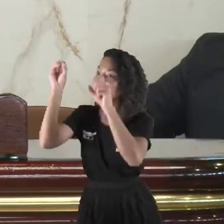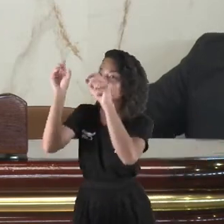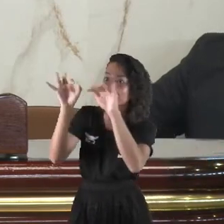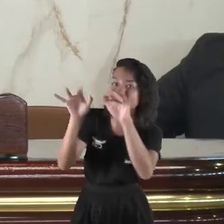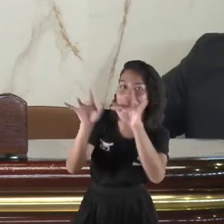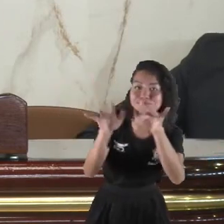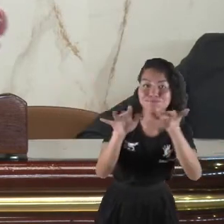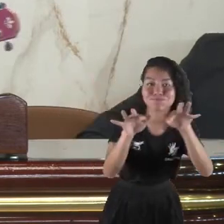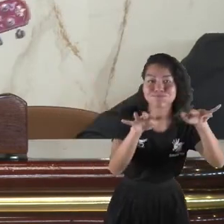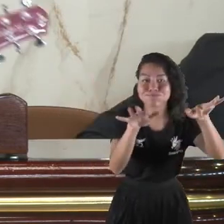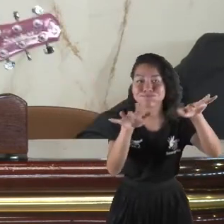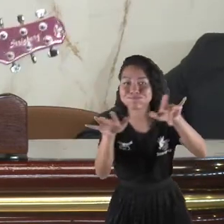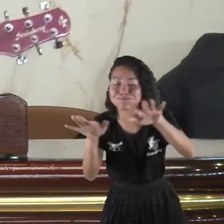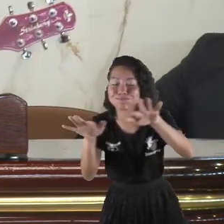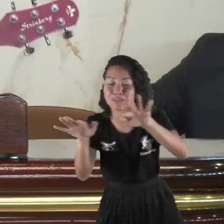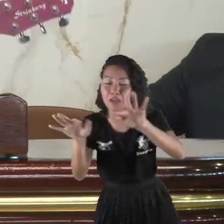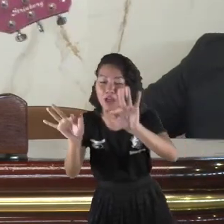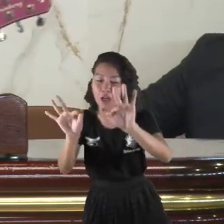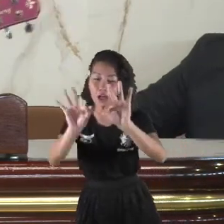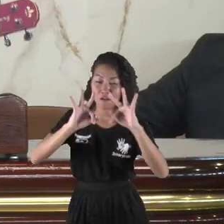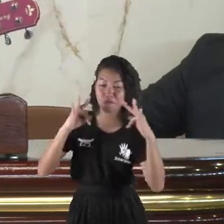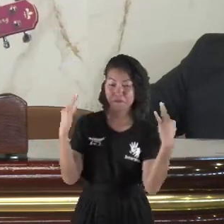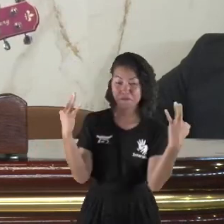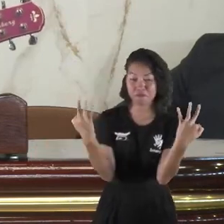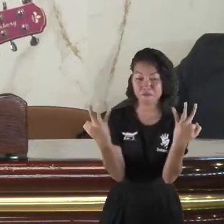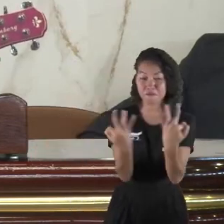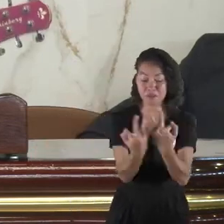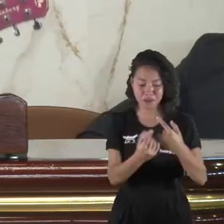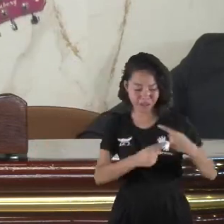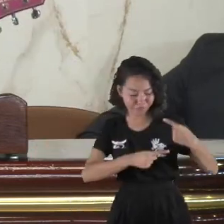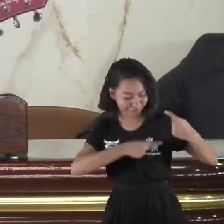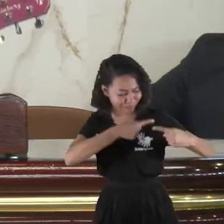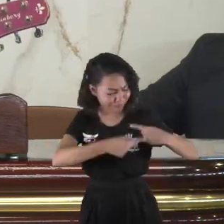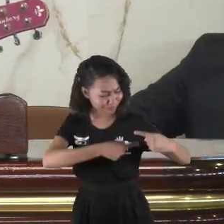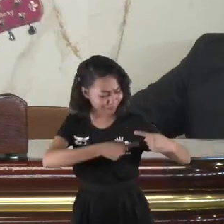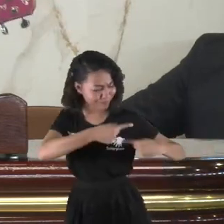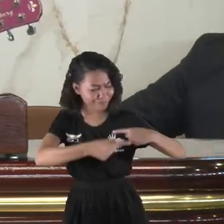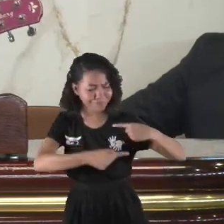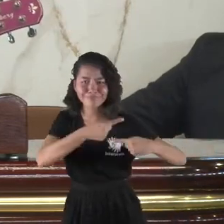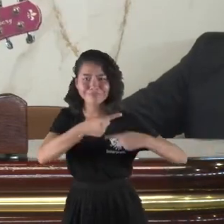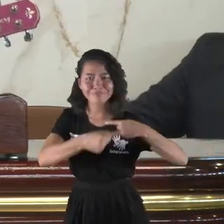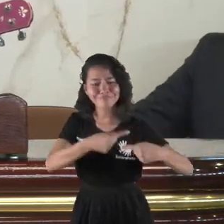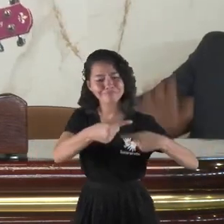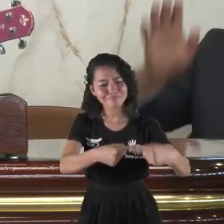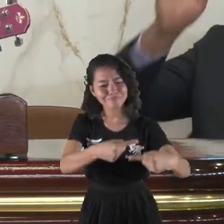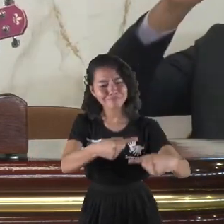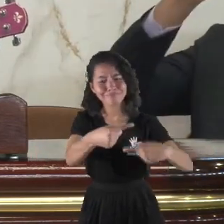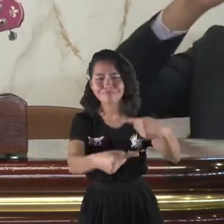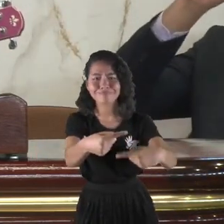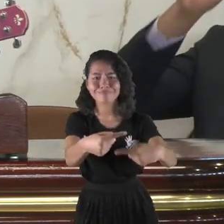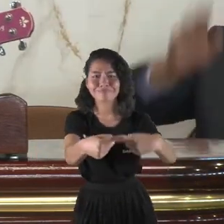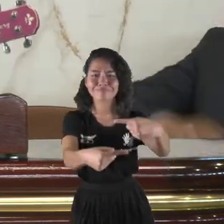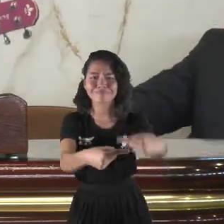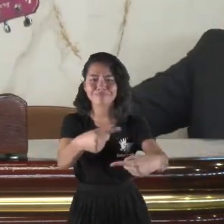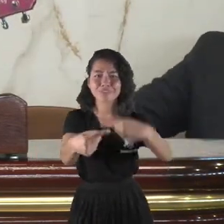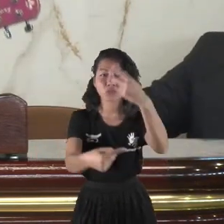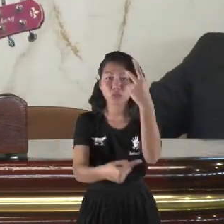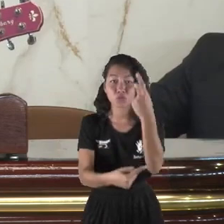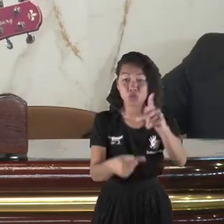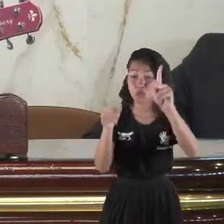a bênção se derrame até mil gerações,